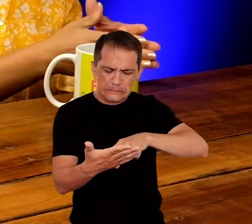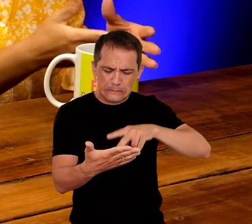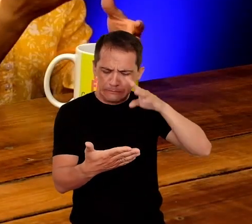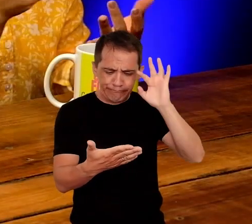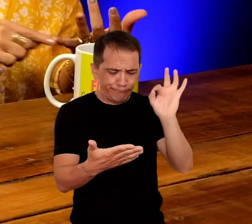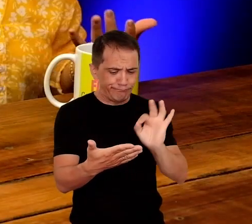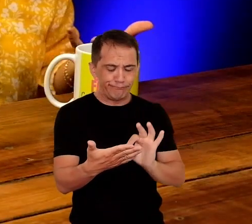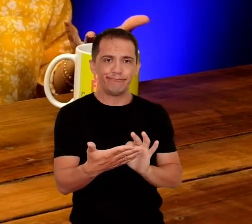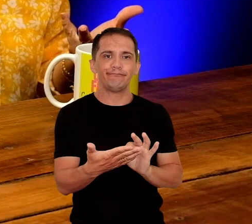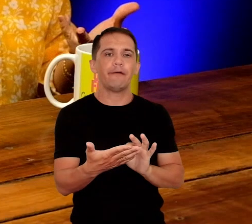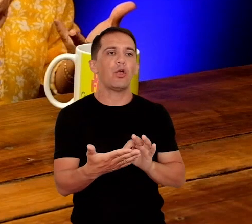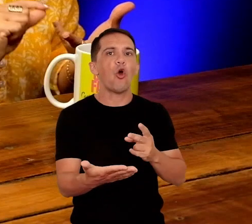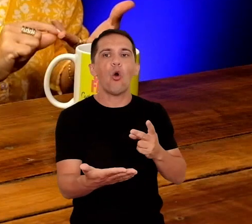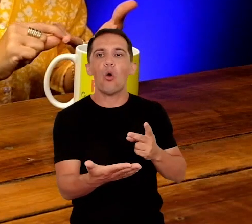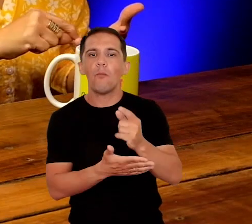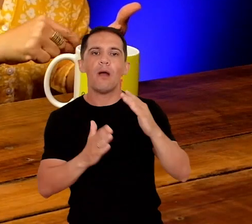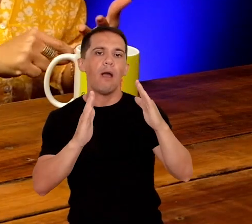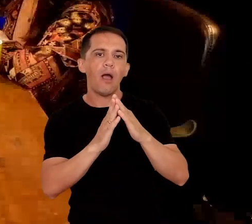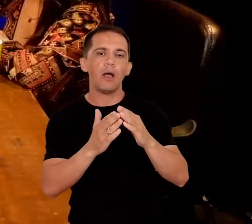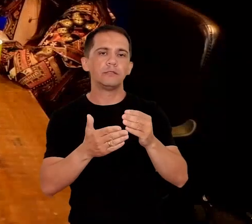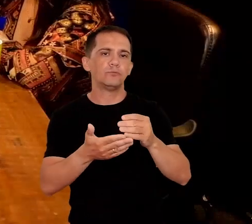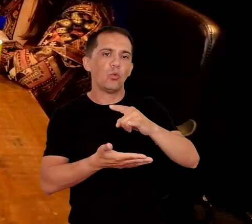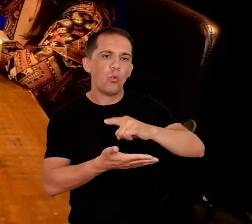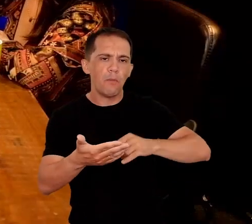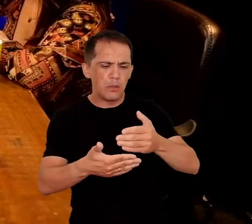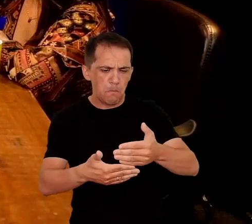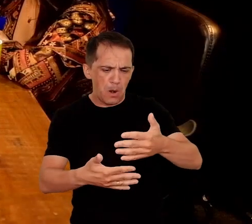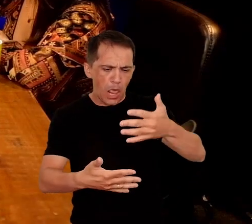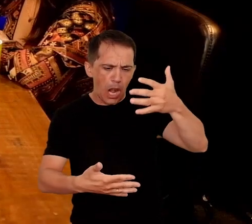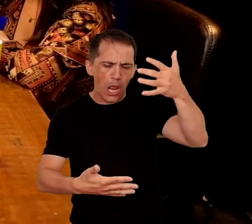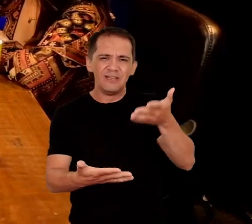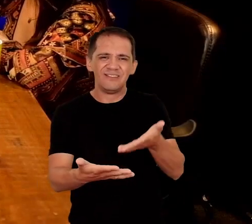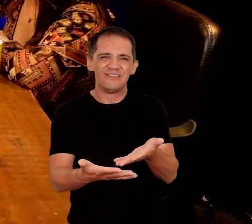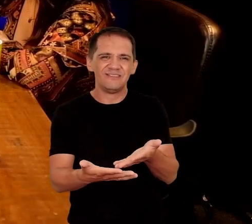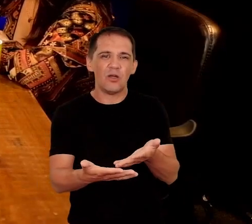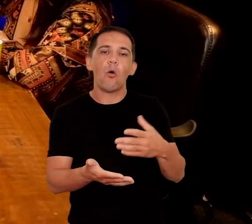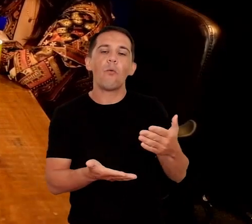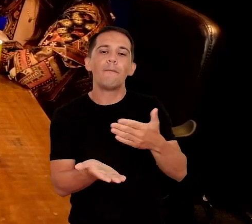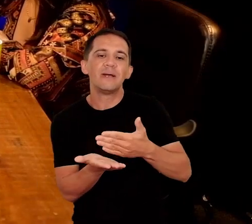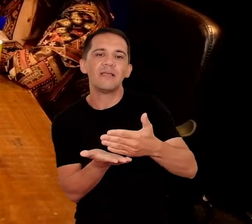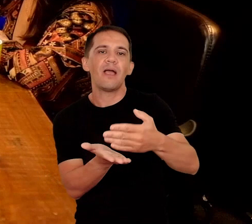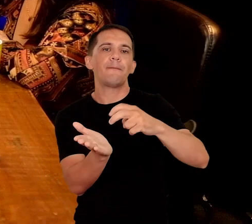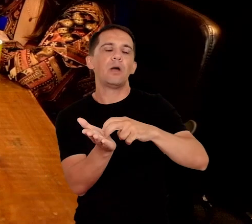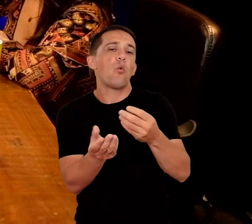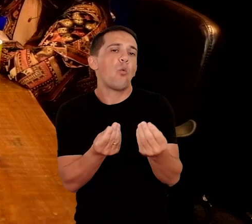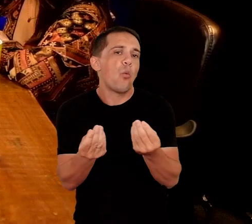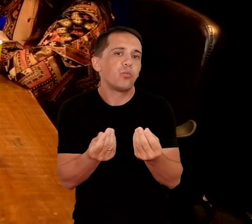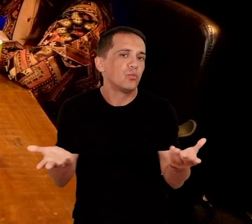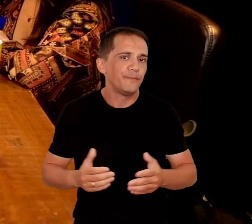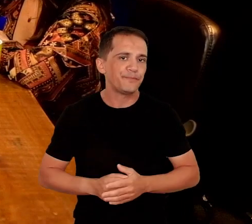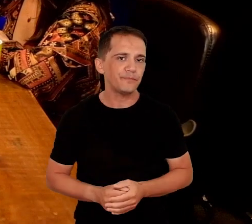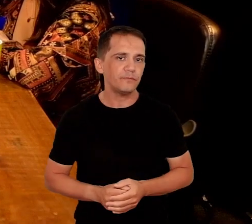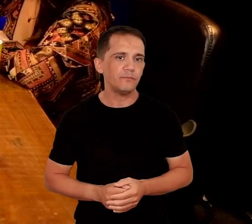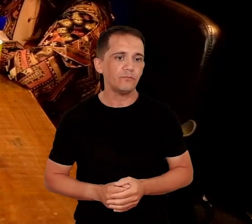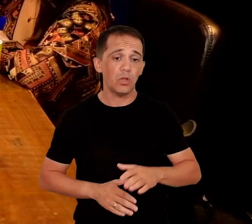vai explicar algo de uma compra de uma casa, Nossa, muito algo difícil. de um financiamento, contratos, né? A gente mesmo que não... Imagina se eu não trabalho